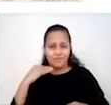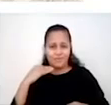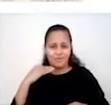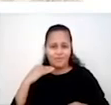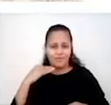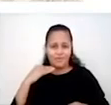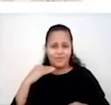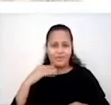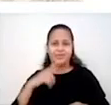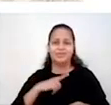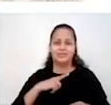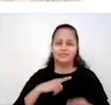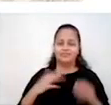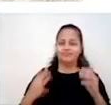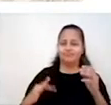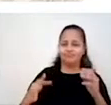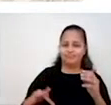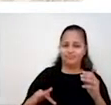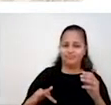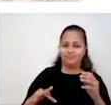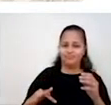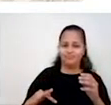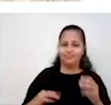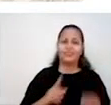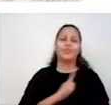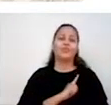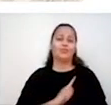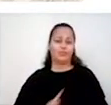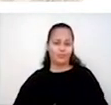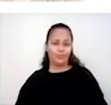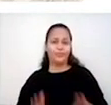os lados, do lado do governo quanto do lado da população.